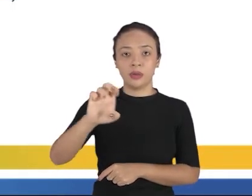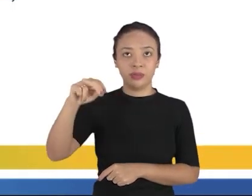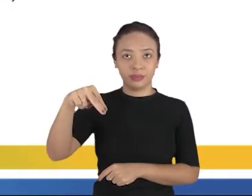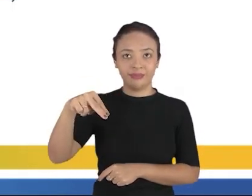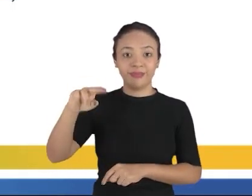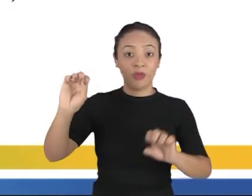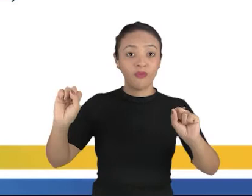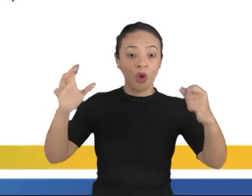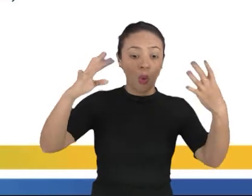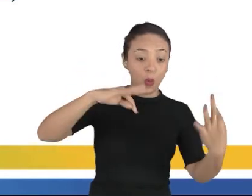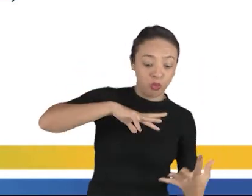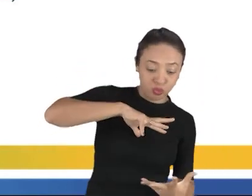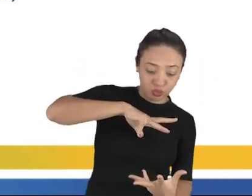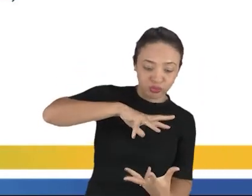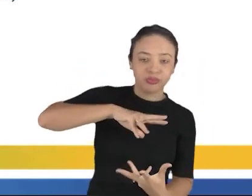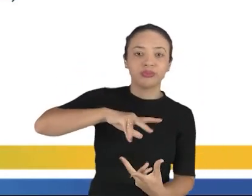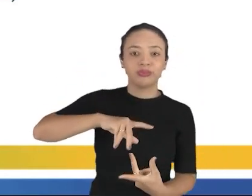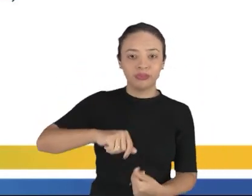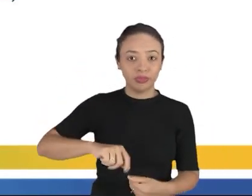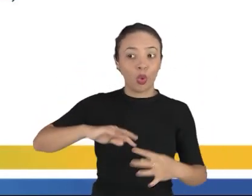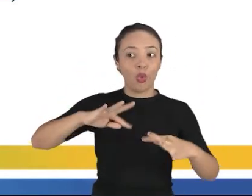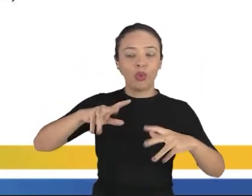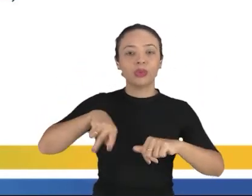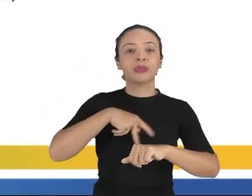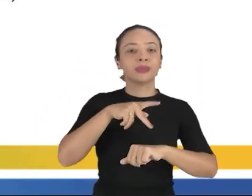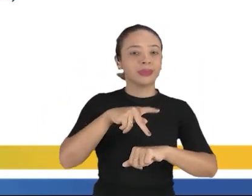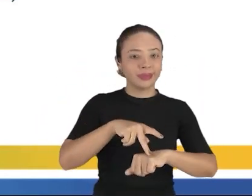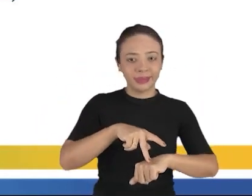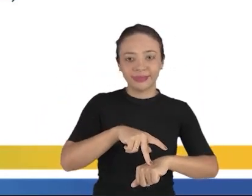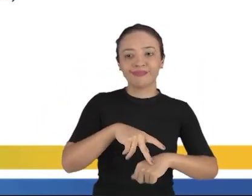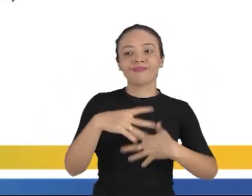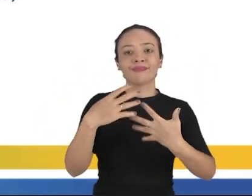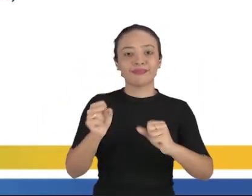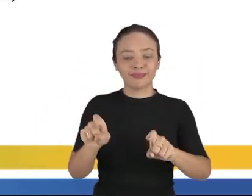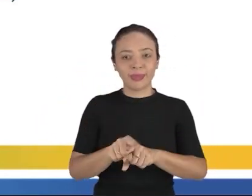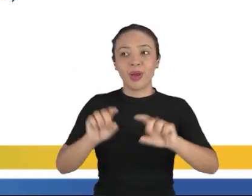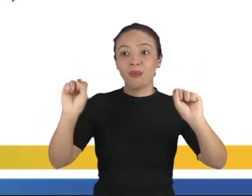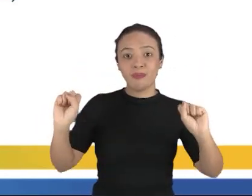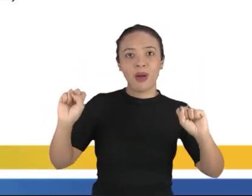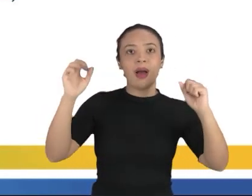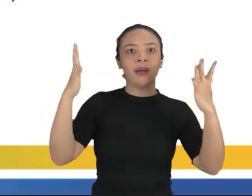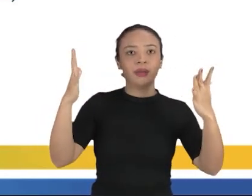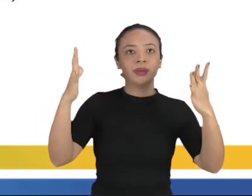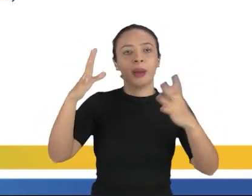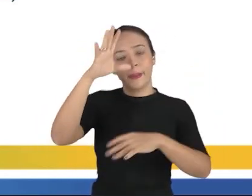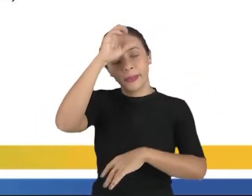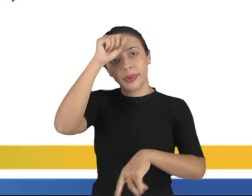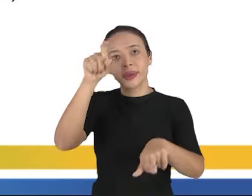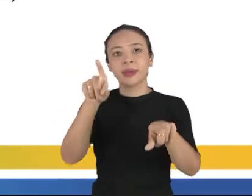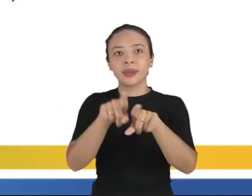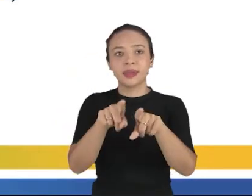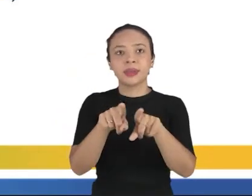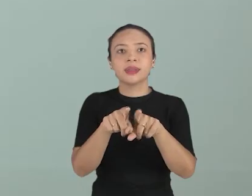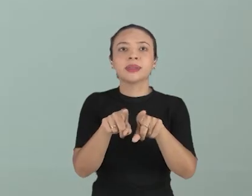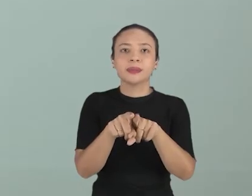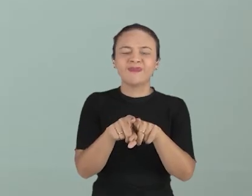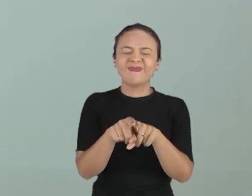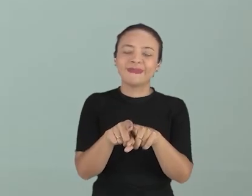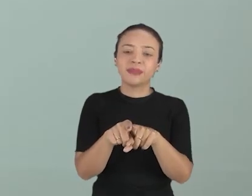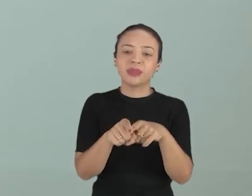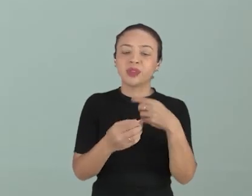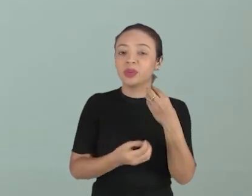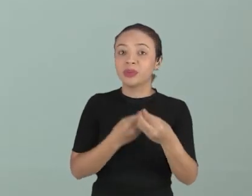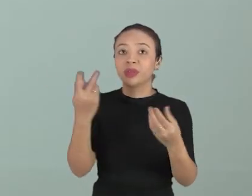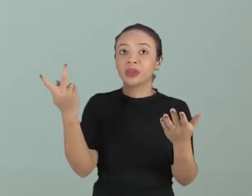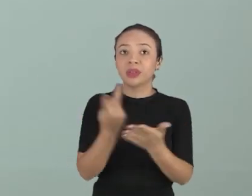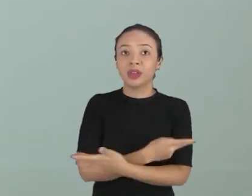celebração mundial, né? Todos os países praticamente celebram o Halloween e a gente vai aprender também, relembrar, né, um pouquinho